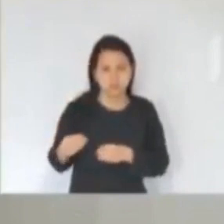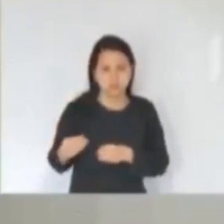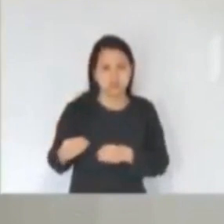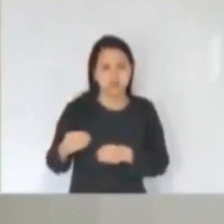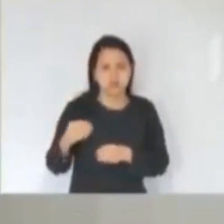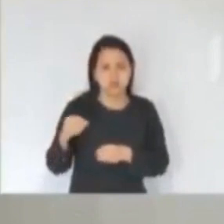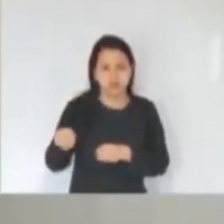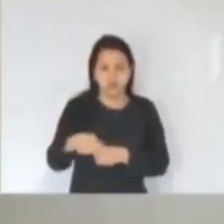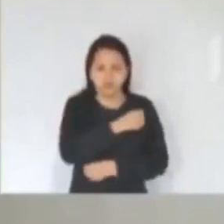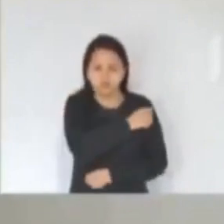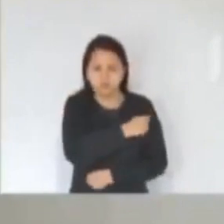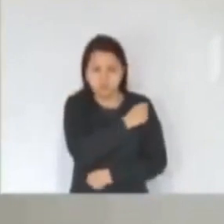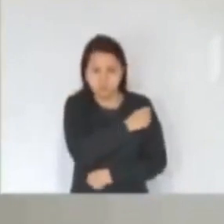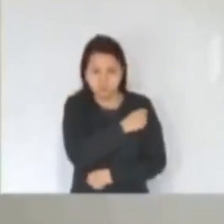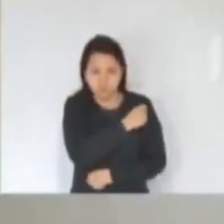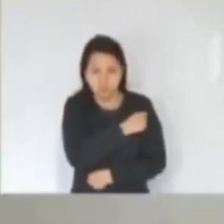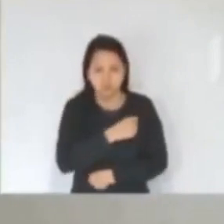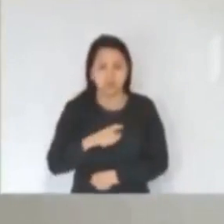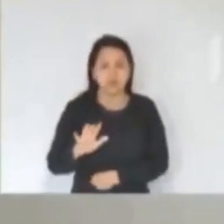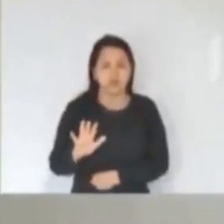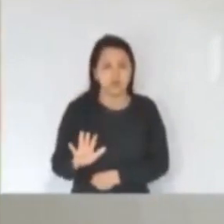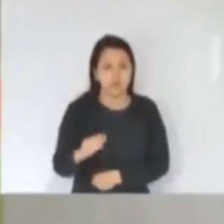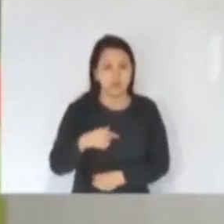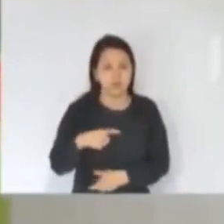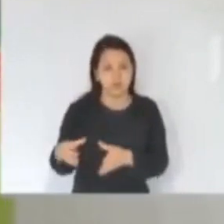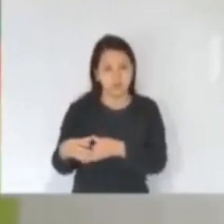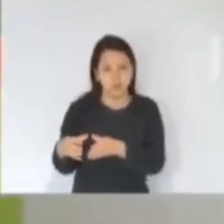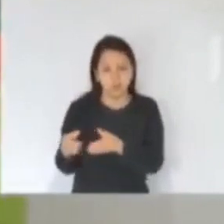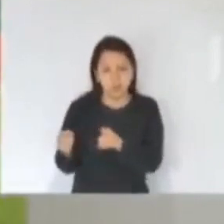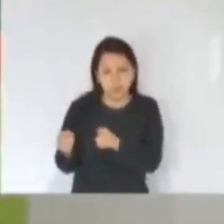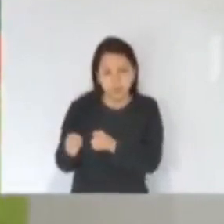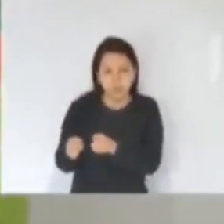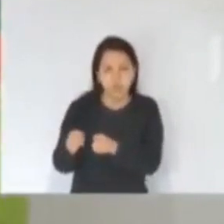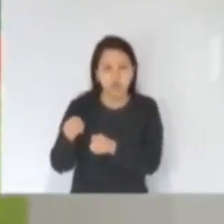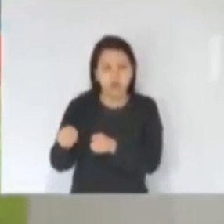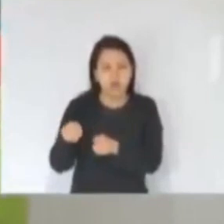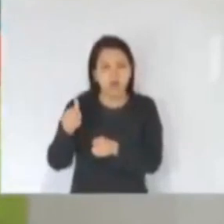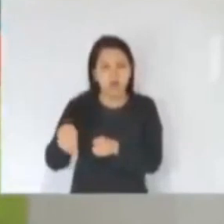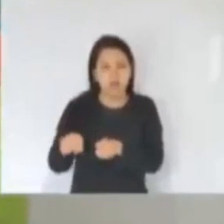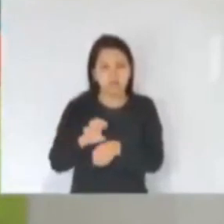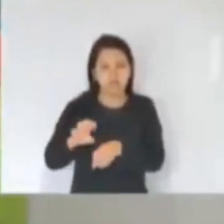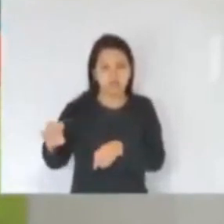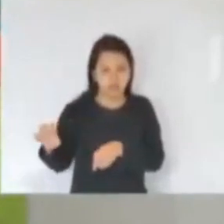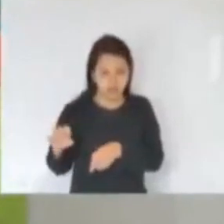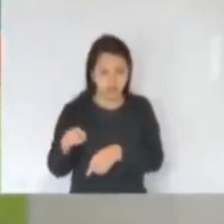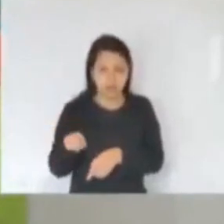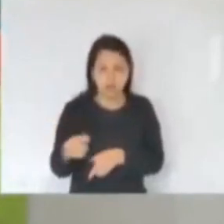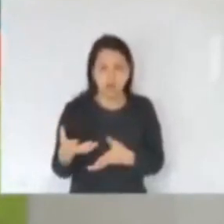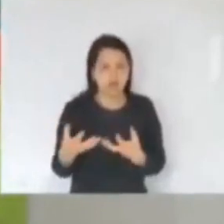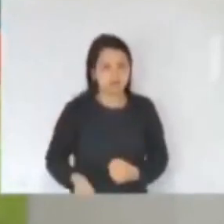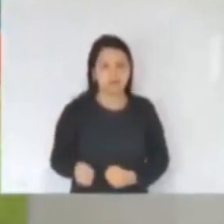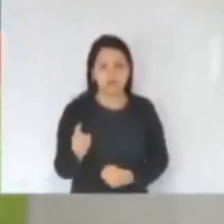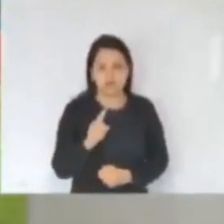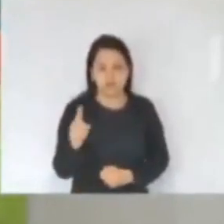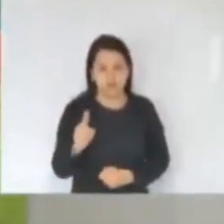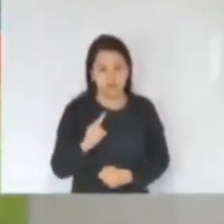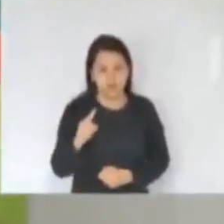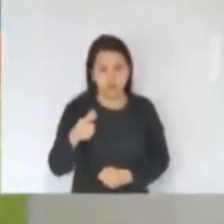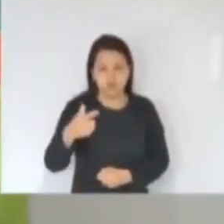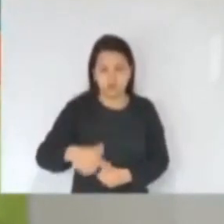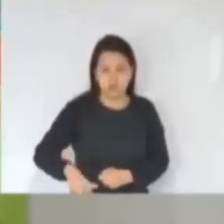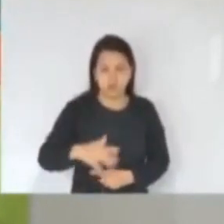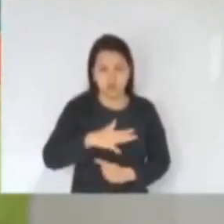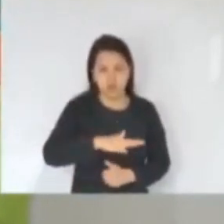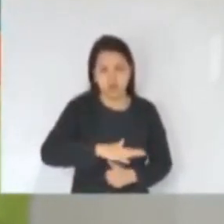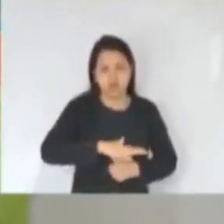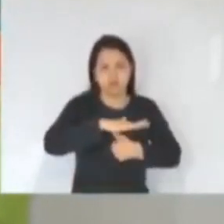grupo, um grupo marcado pelo extremismo de esquerda, não aceitou a indicação do reitor Marcelo. Já exibi um vídeo